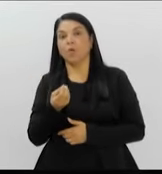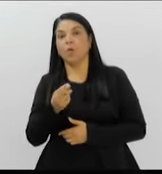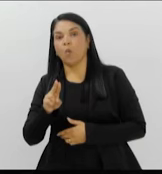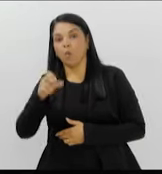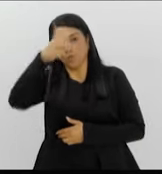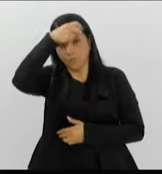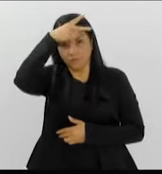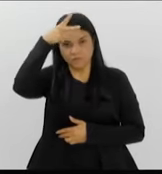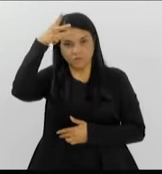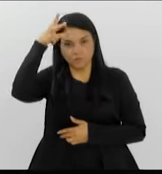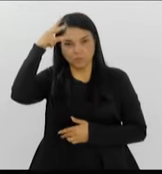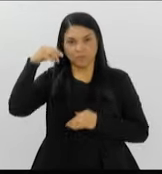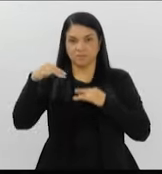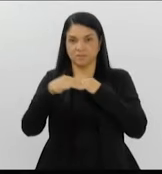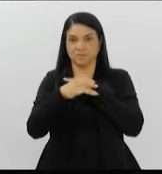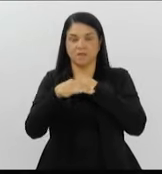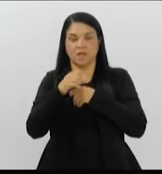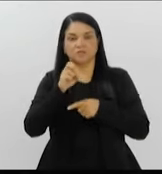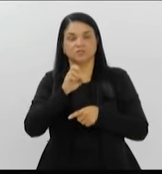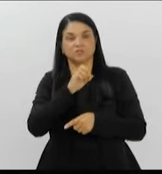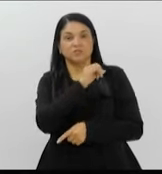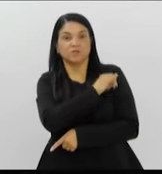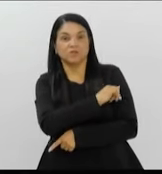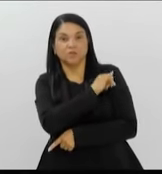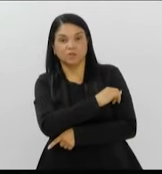do Rio de Janeiro.